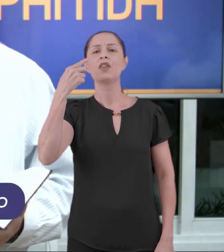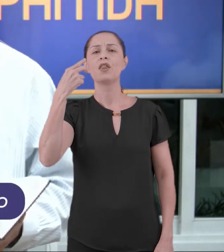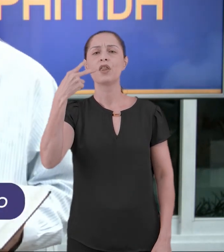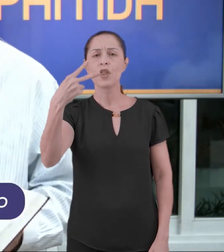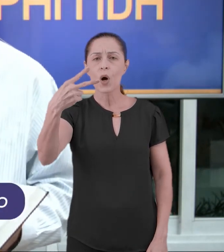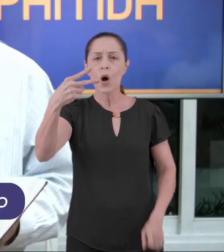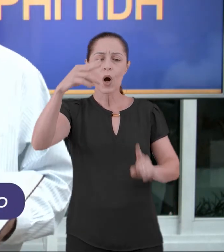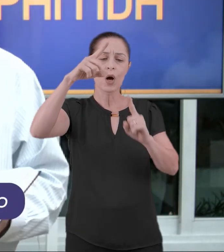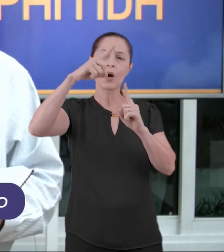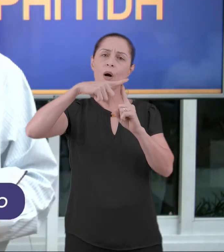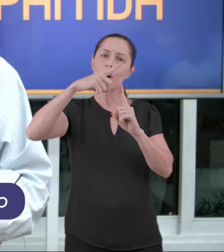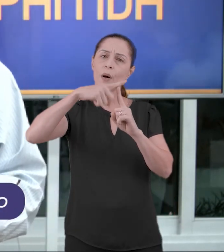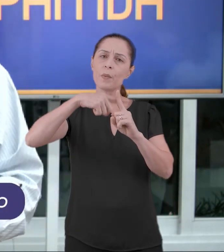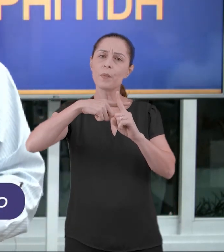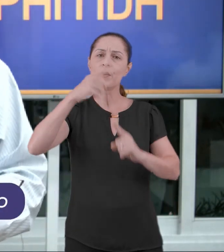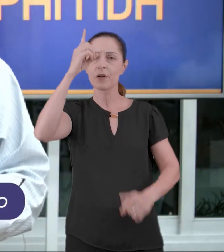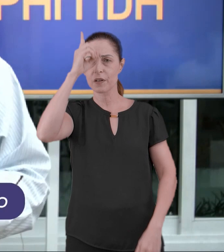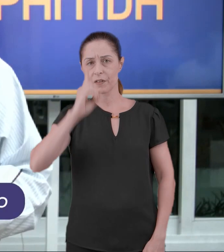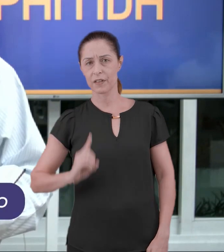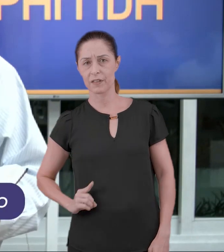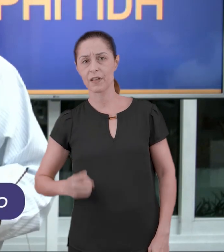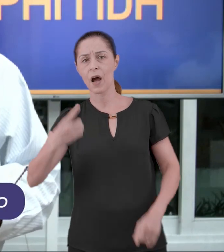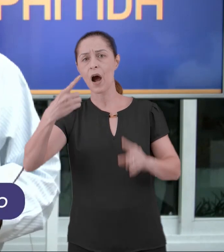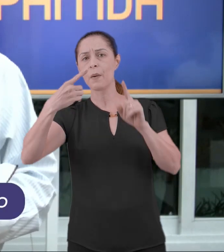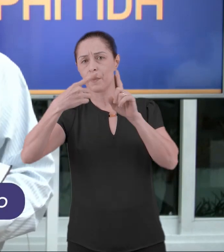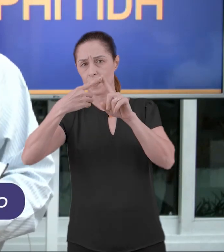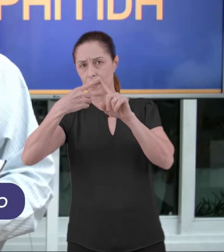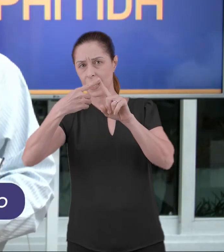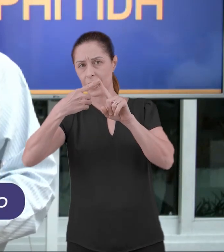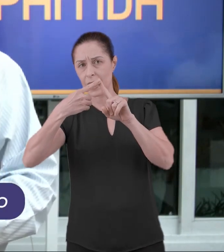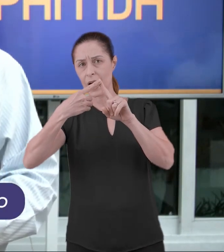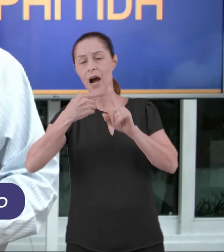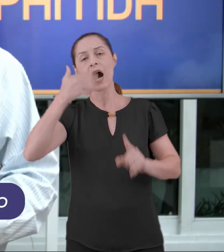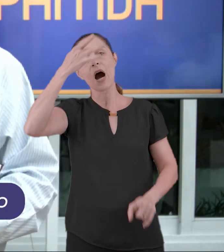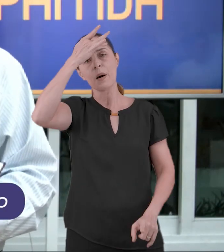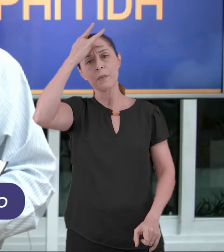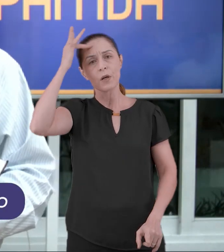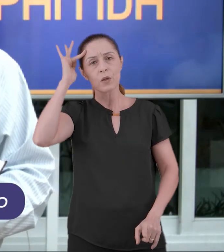aquelas deficiências que as pessoas já nascem com elas, né?